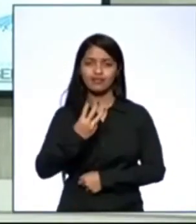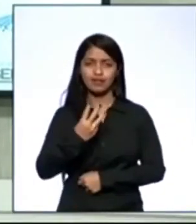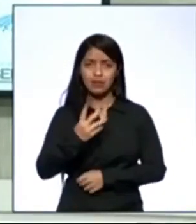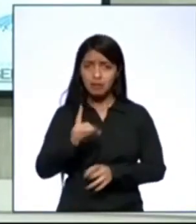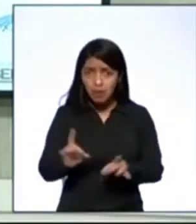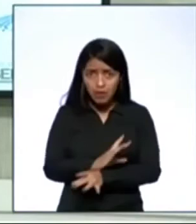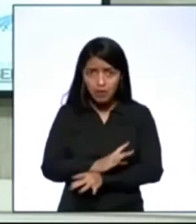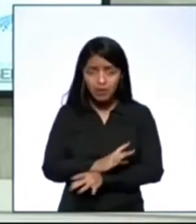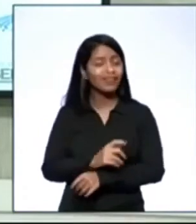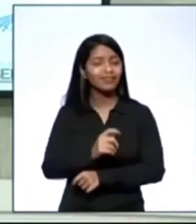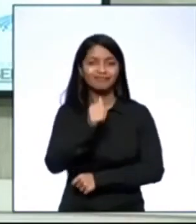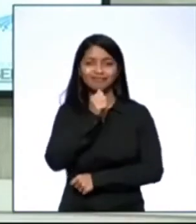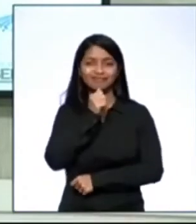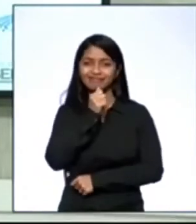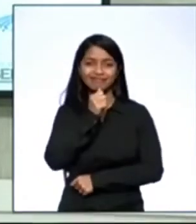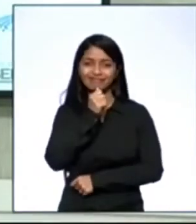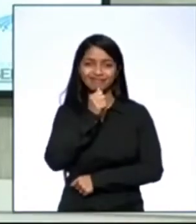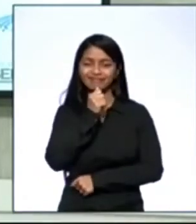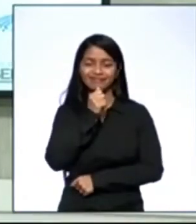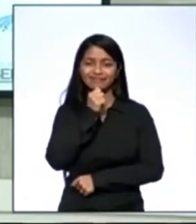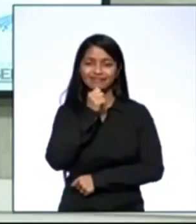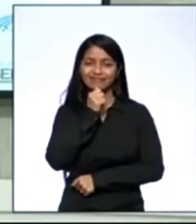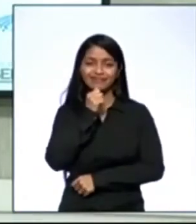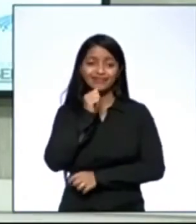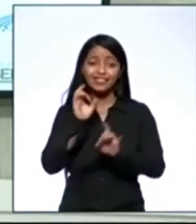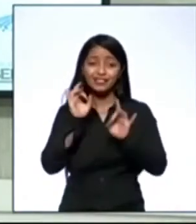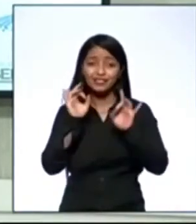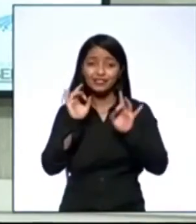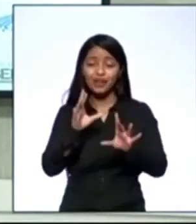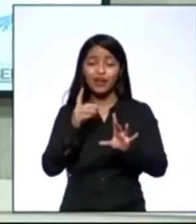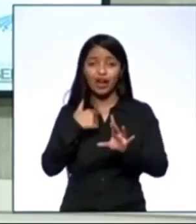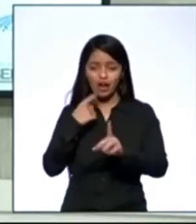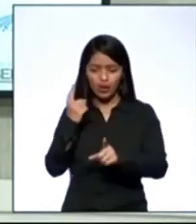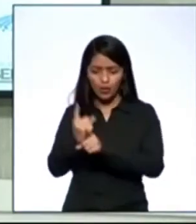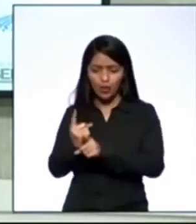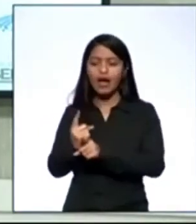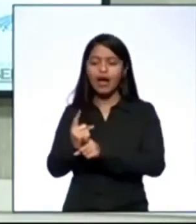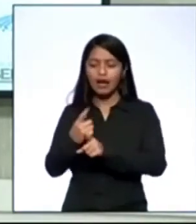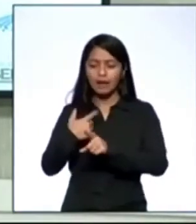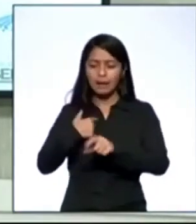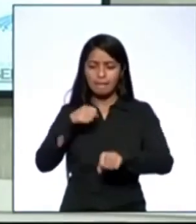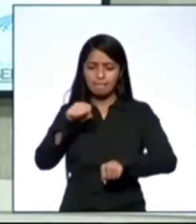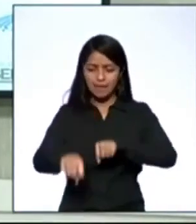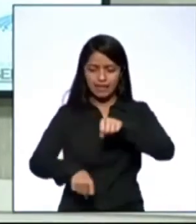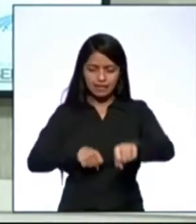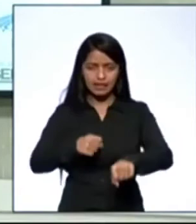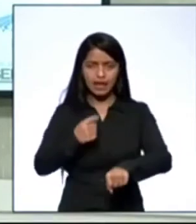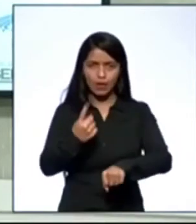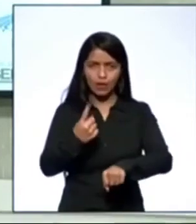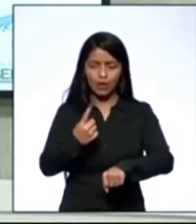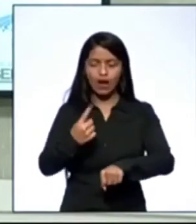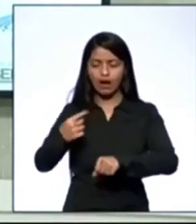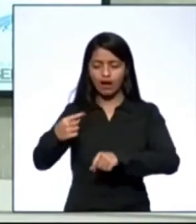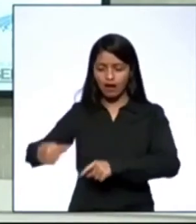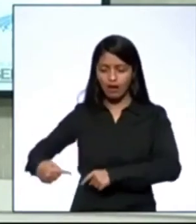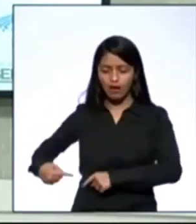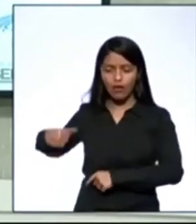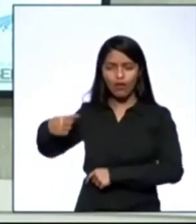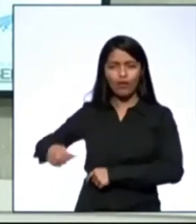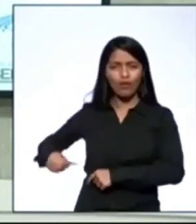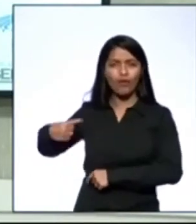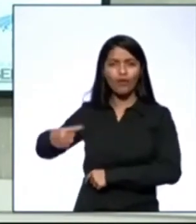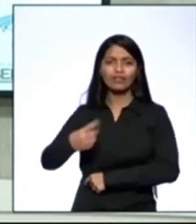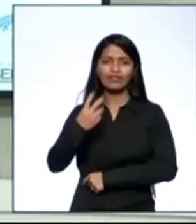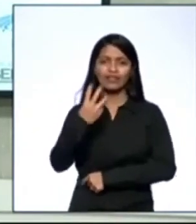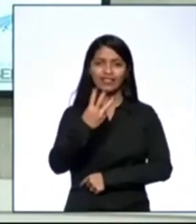Não, só para saber que a roda da bicicleta, quando você dá uma pedalada completa, a roda da bicicleta traseira dá